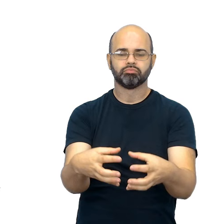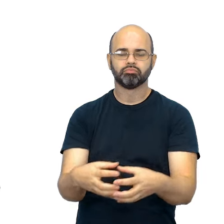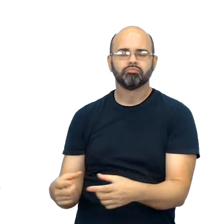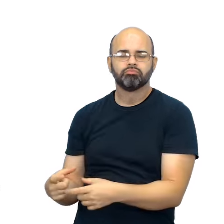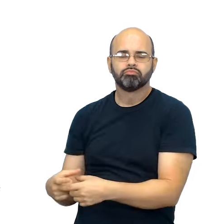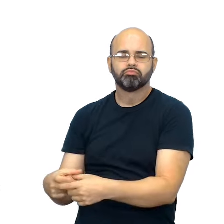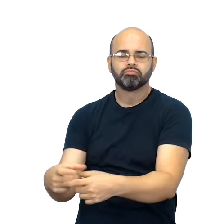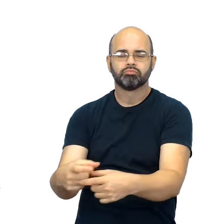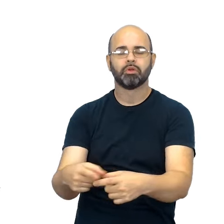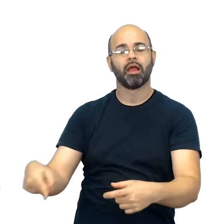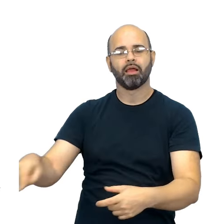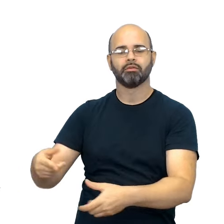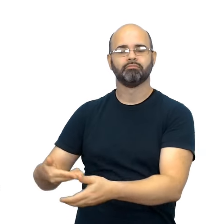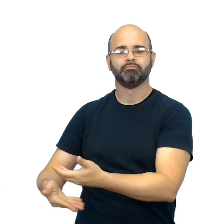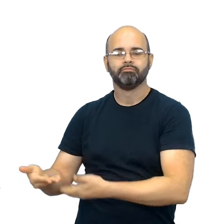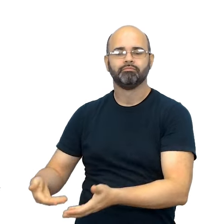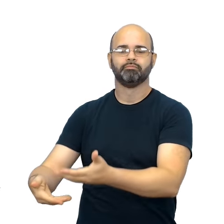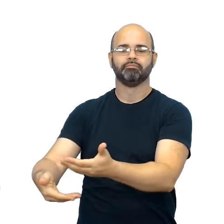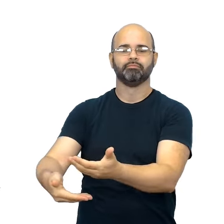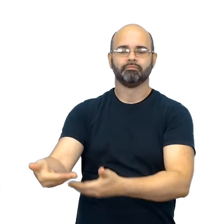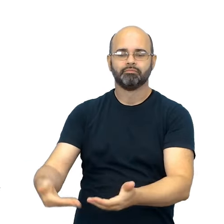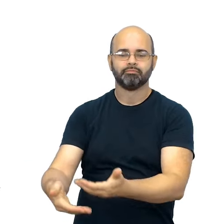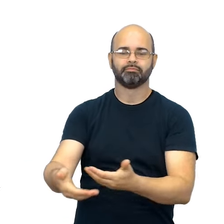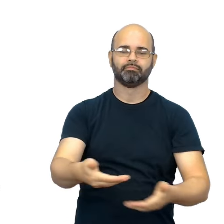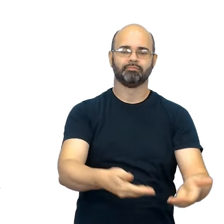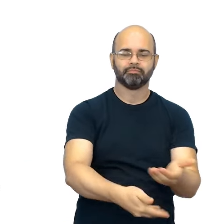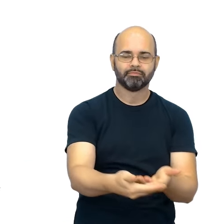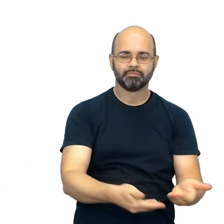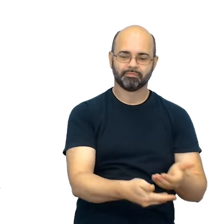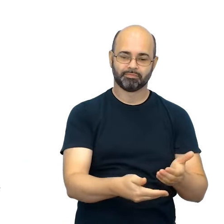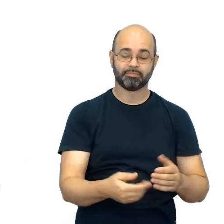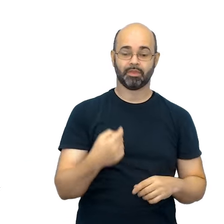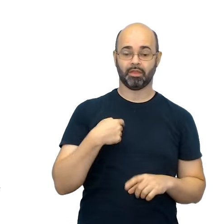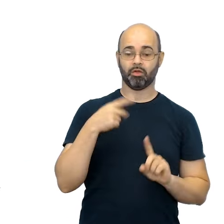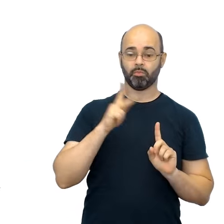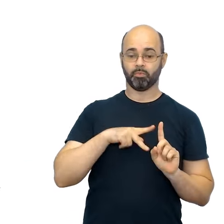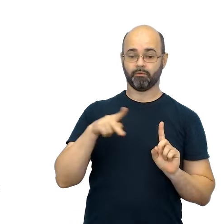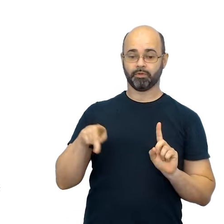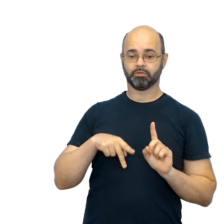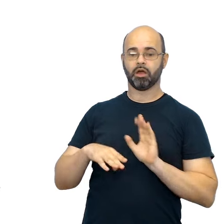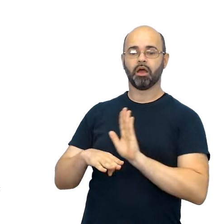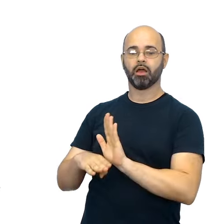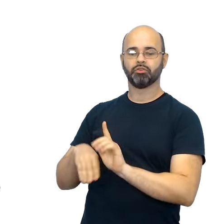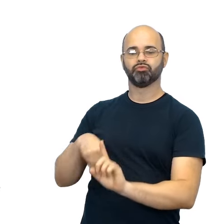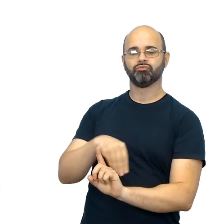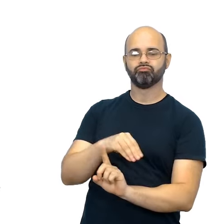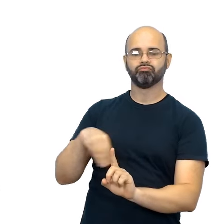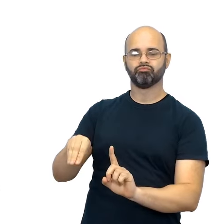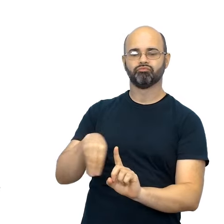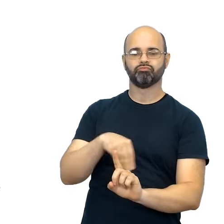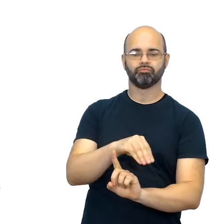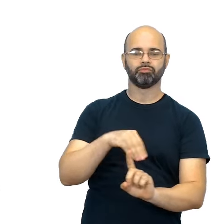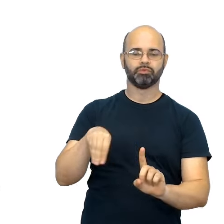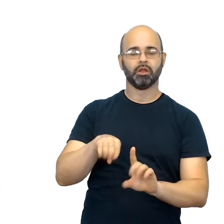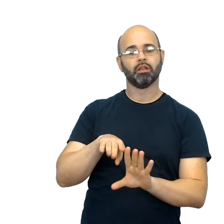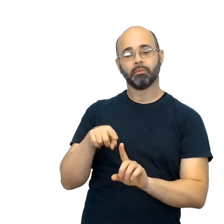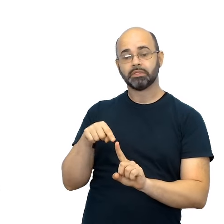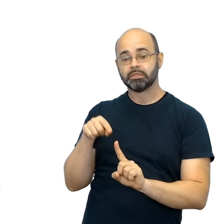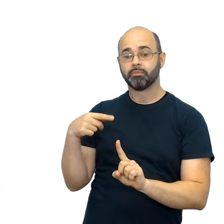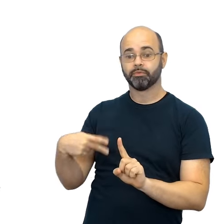onde eles podem fazer a construção e o professor fazer a mediação desses elementos e as